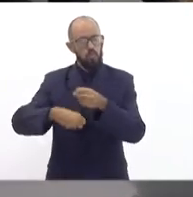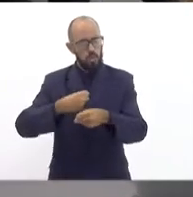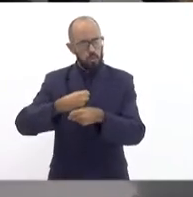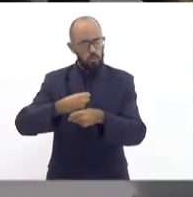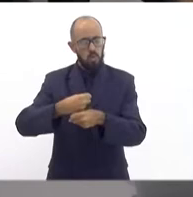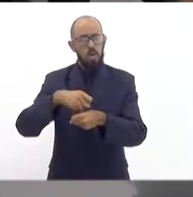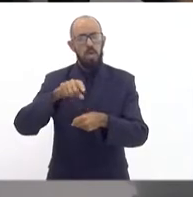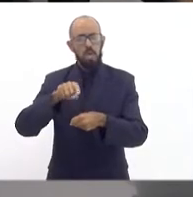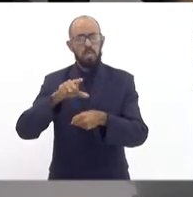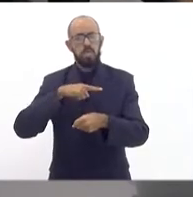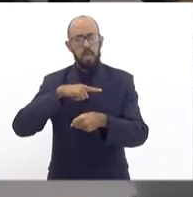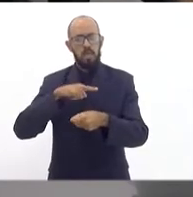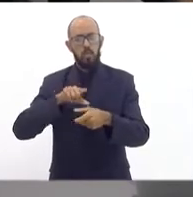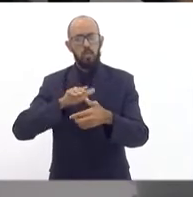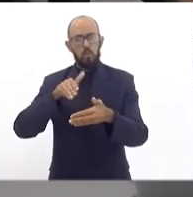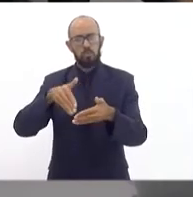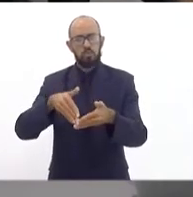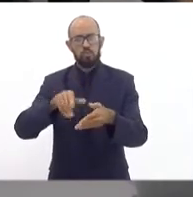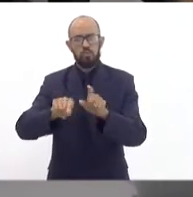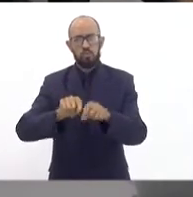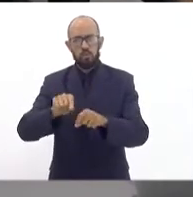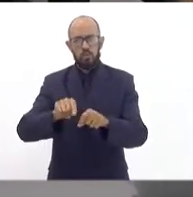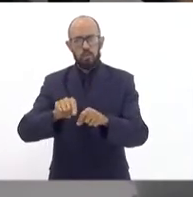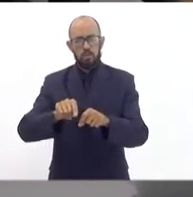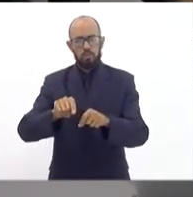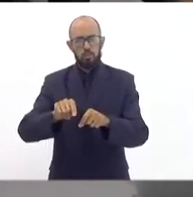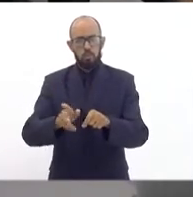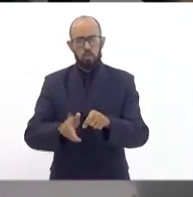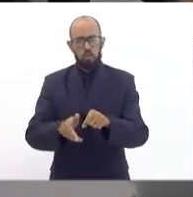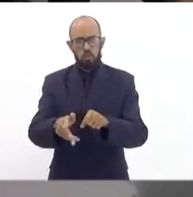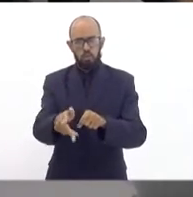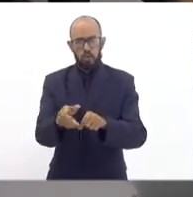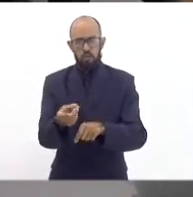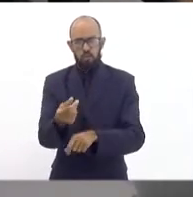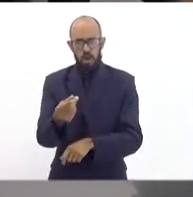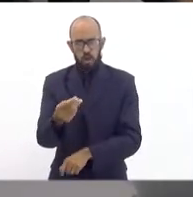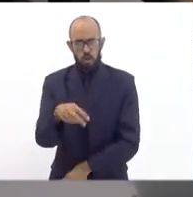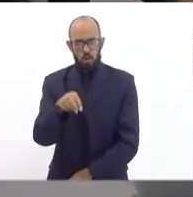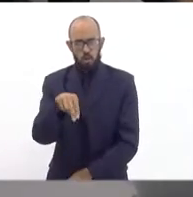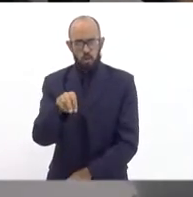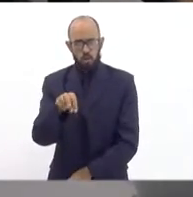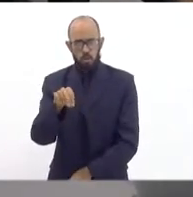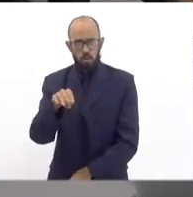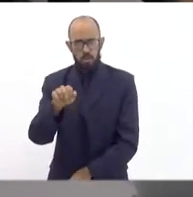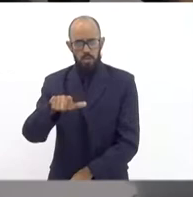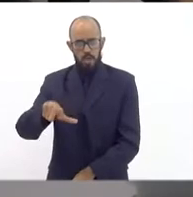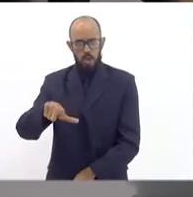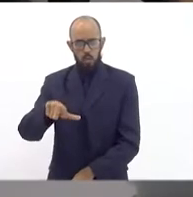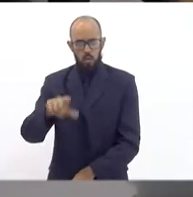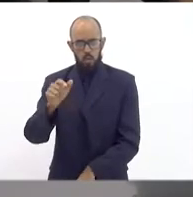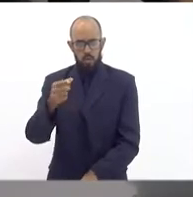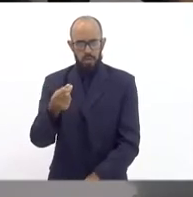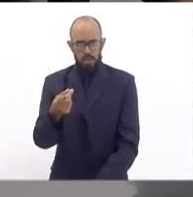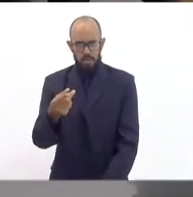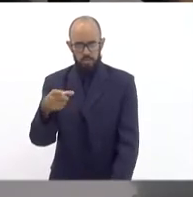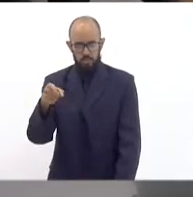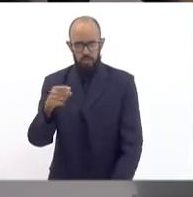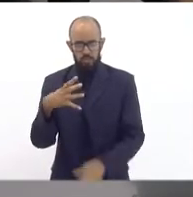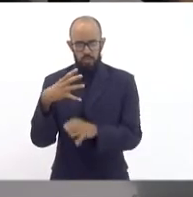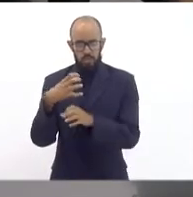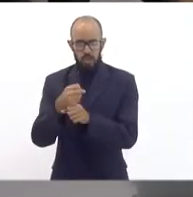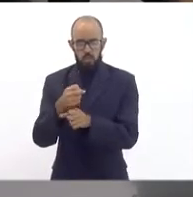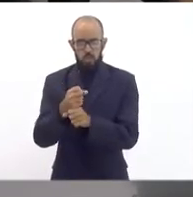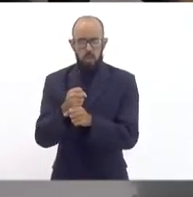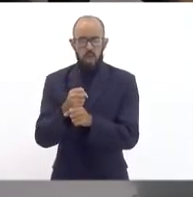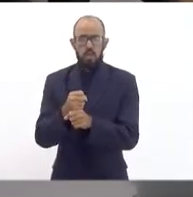de apenas manter o valor nominal de uma tarifa, da tarifa que ela foi